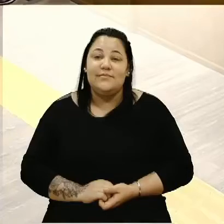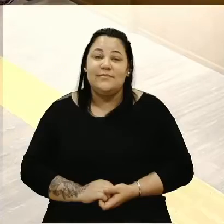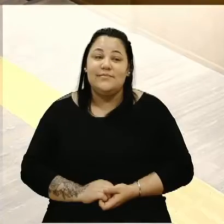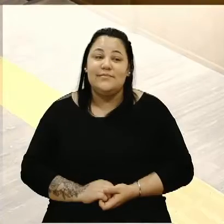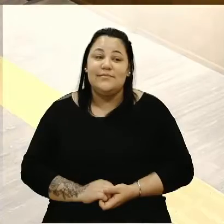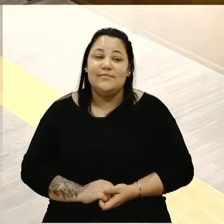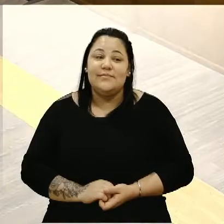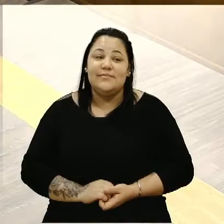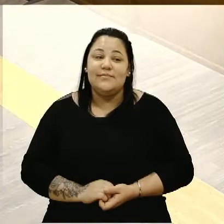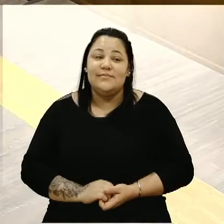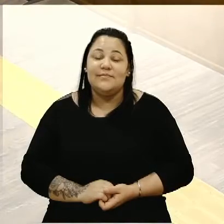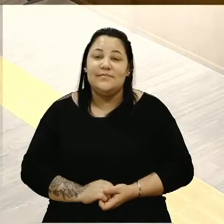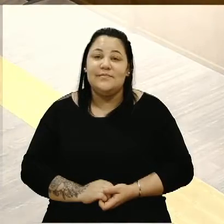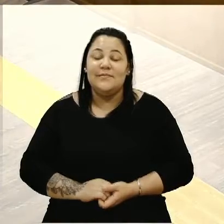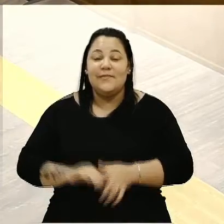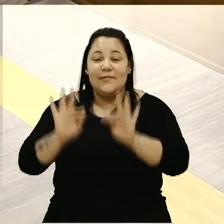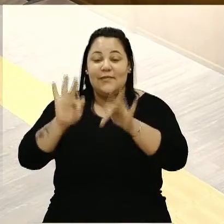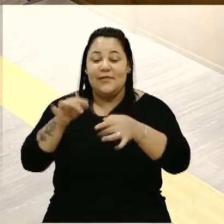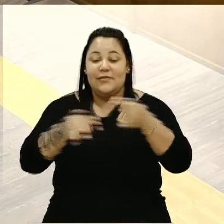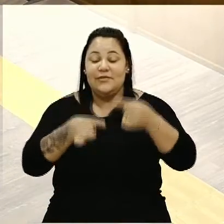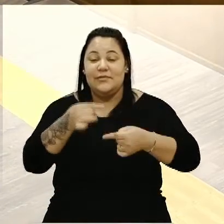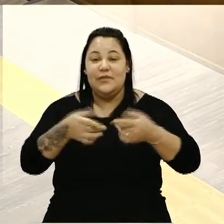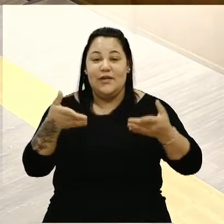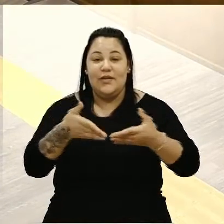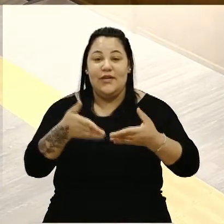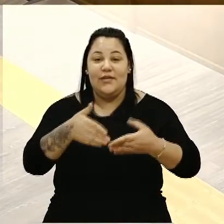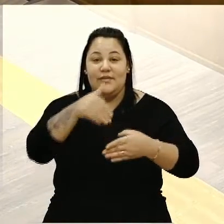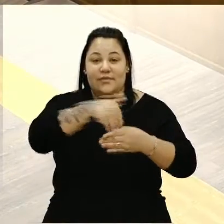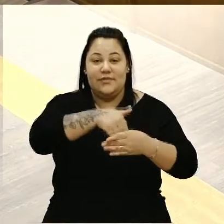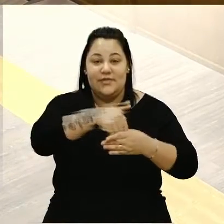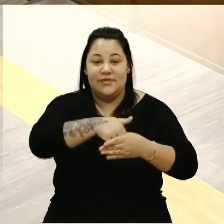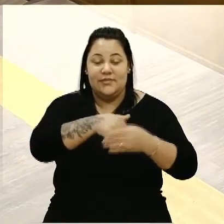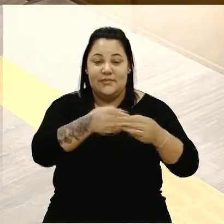Encerrada a discussão, então, em votação, a moção número